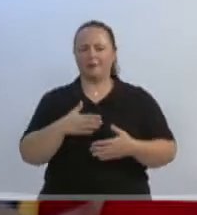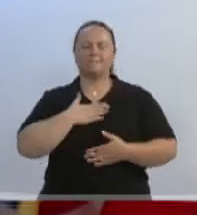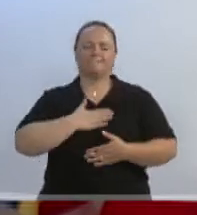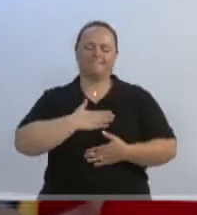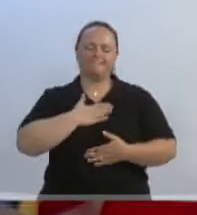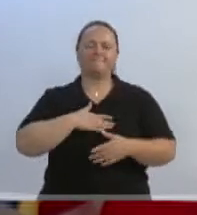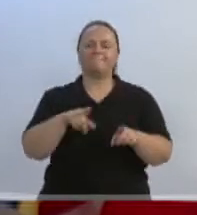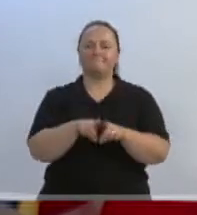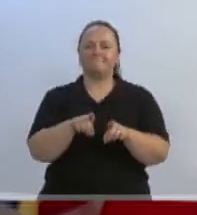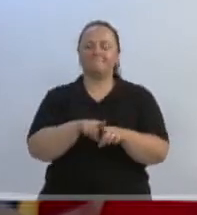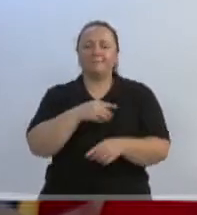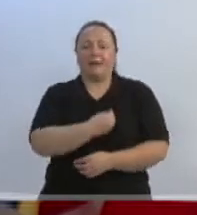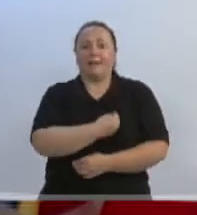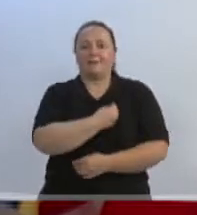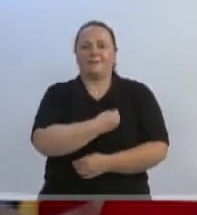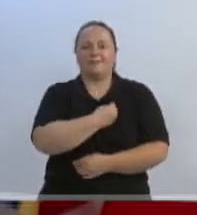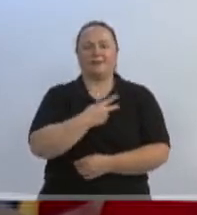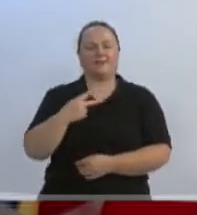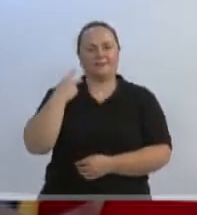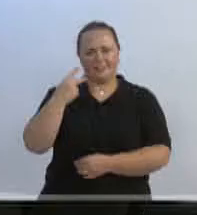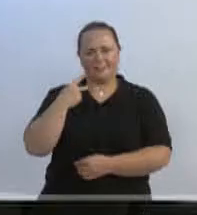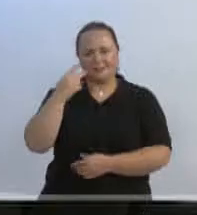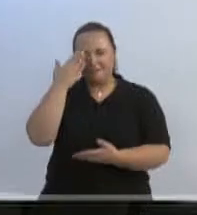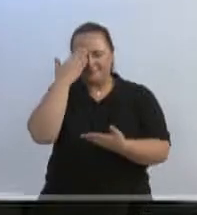também na vida do parlamentar muito obrigado